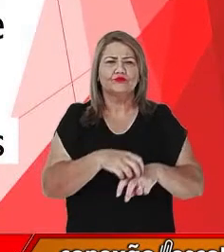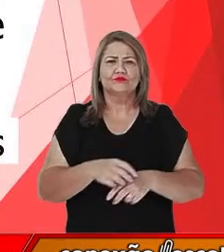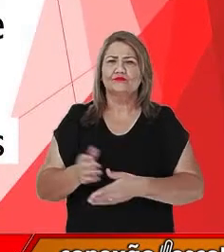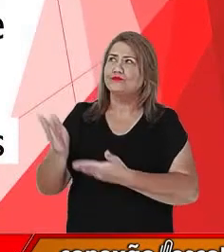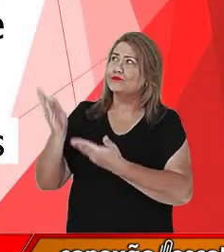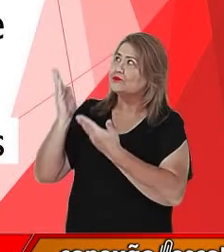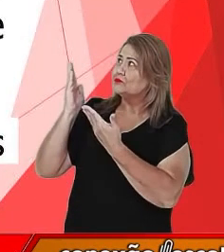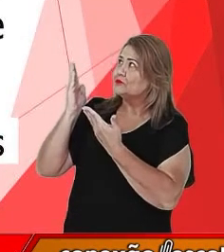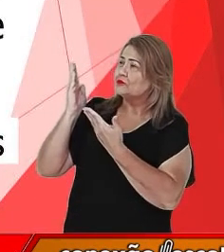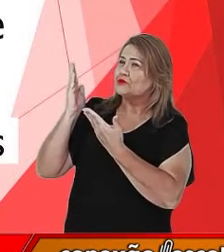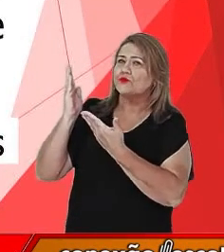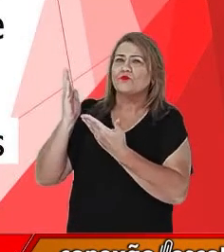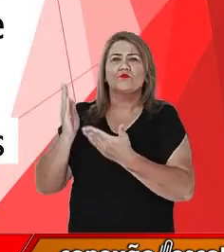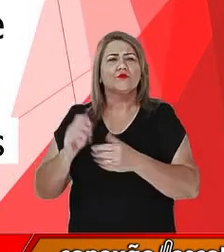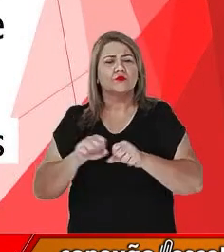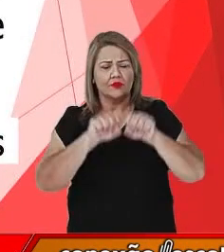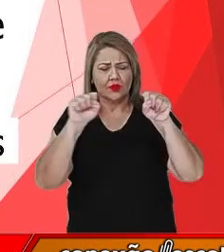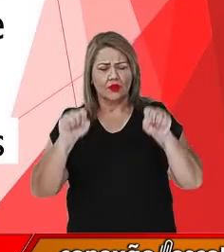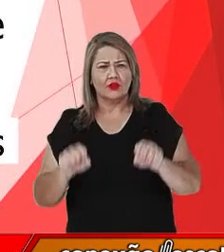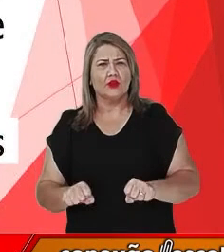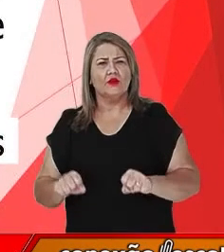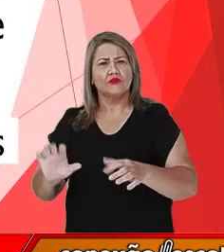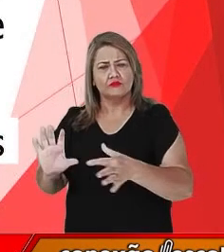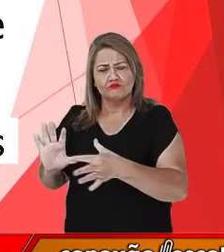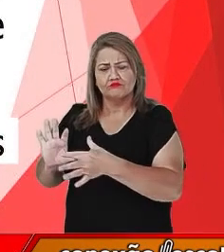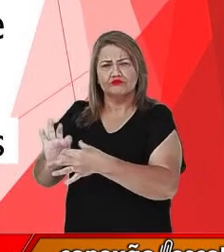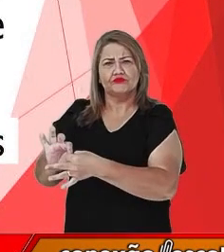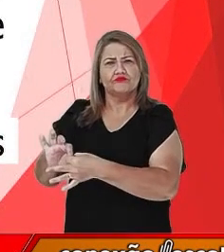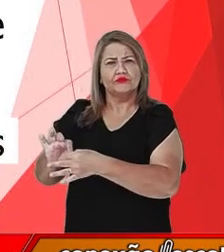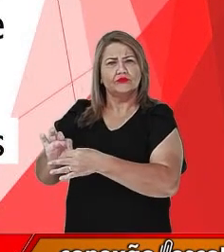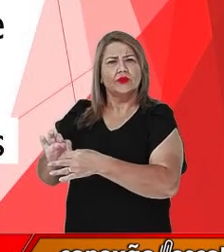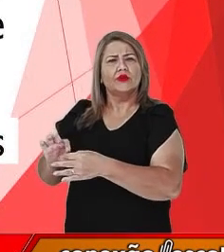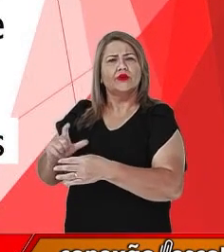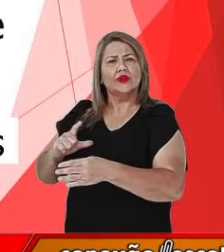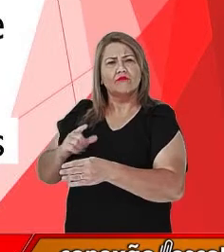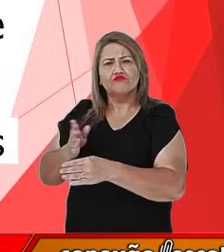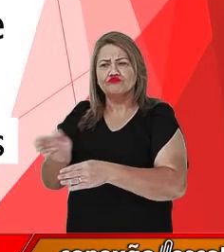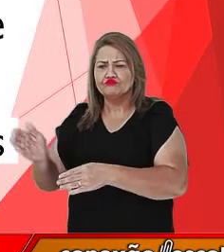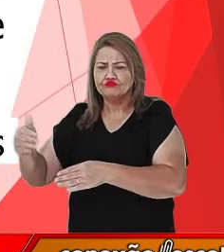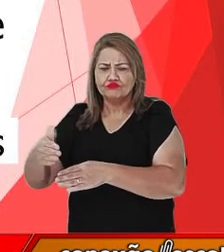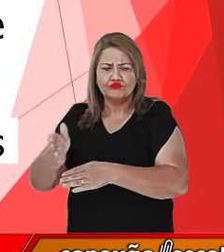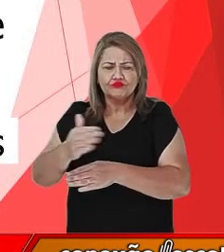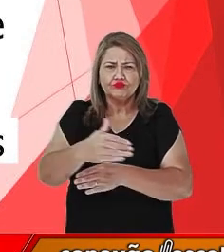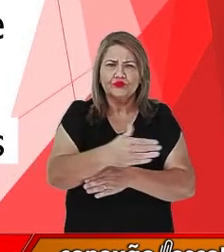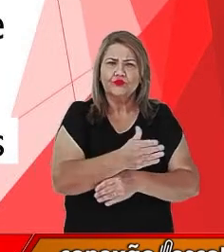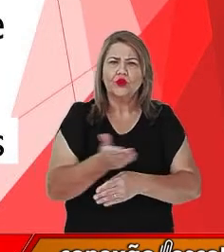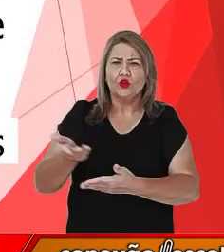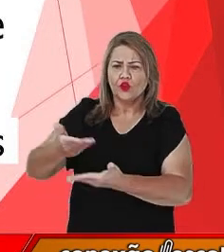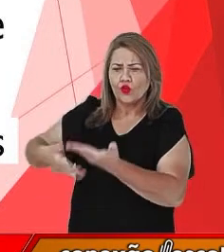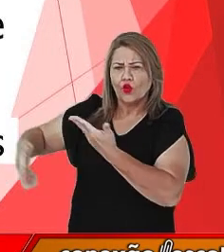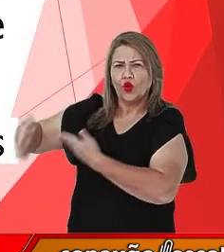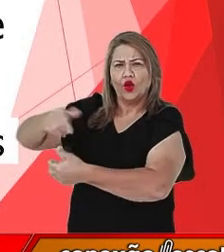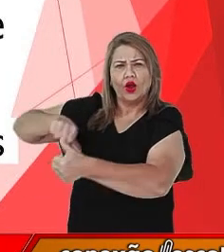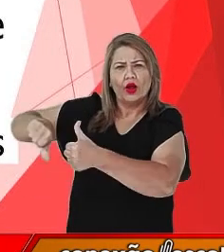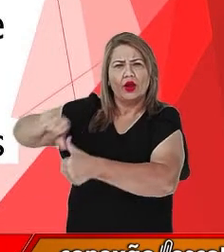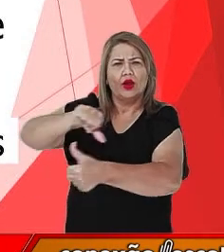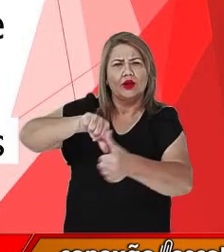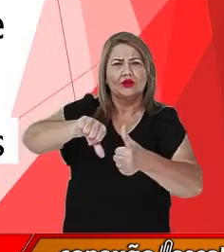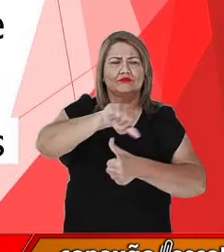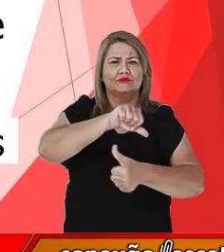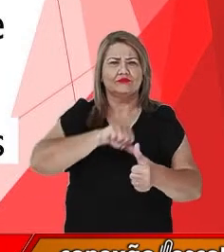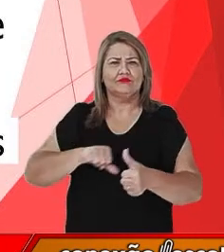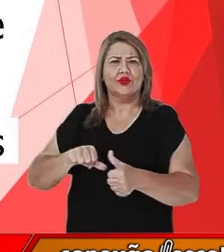de transporte um sistema integrado de fluxos. Fluxos são trocas, beleza? Que